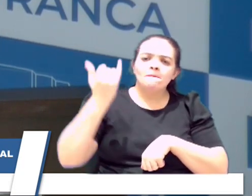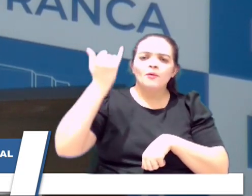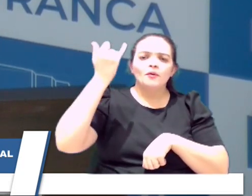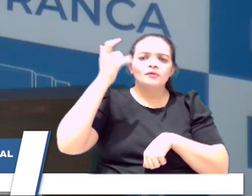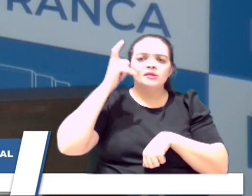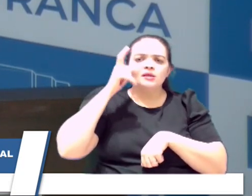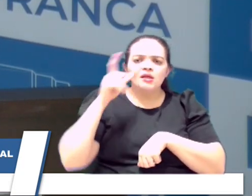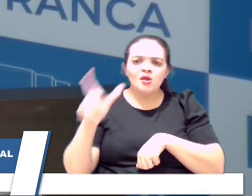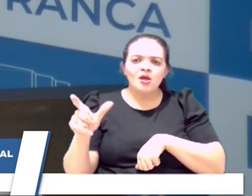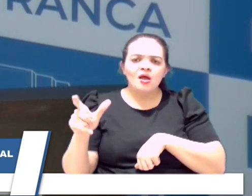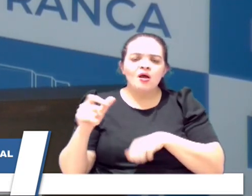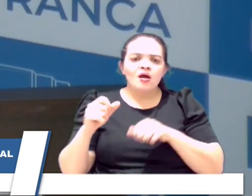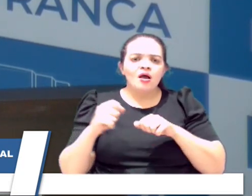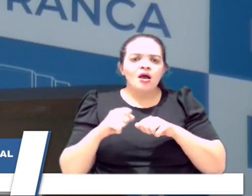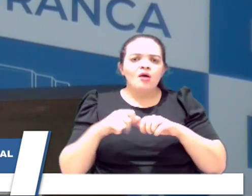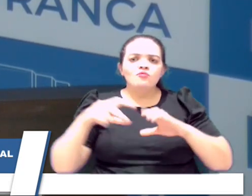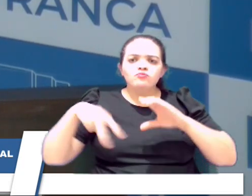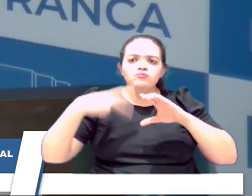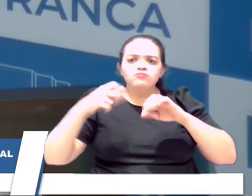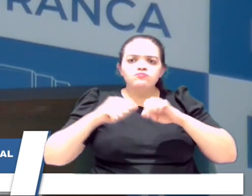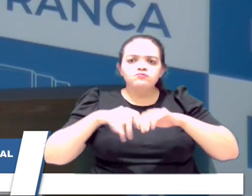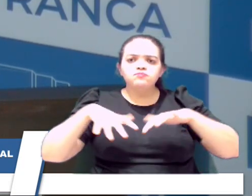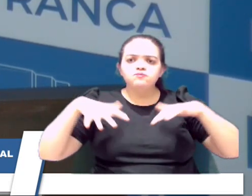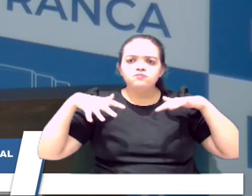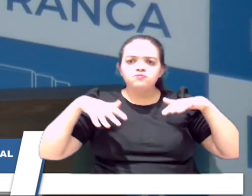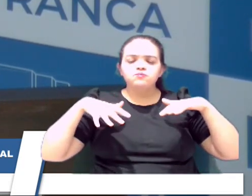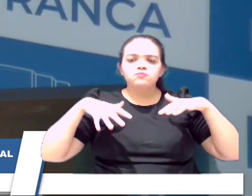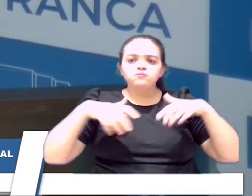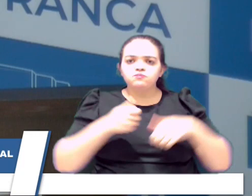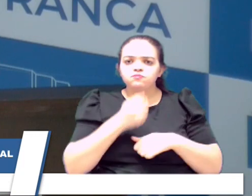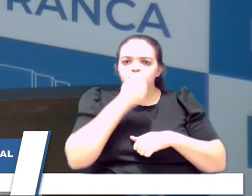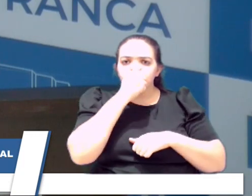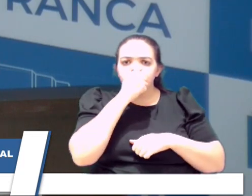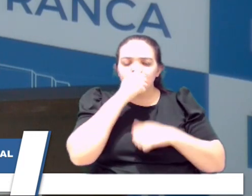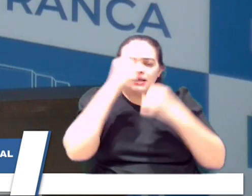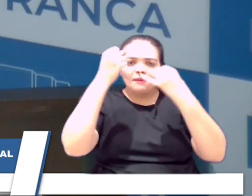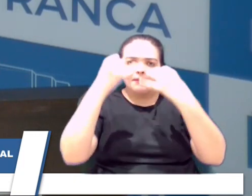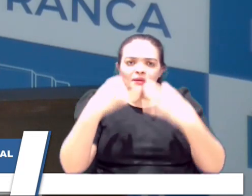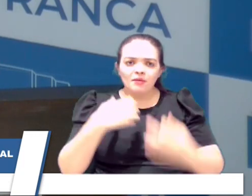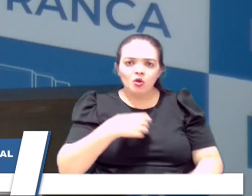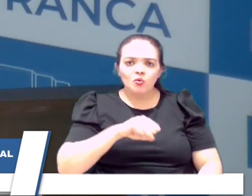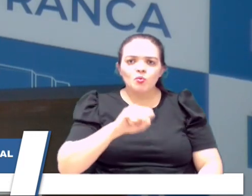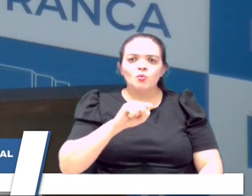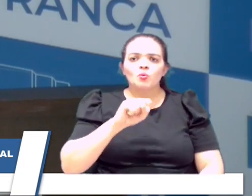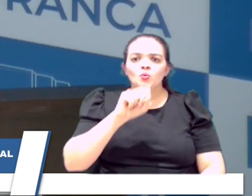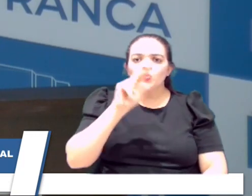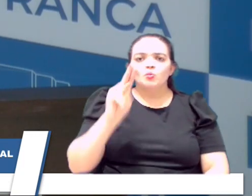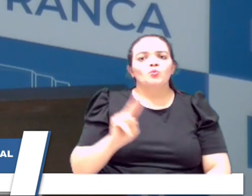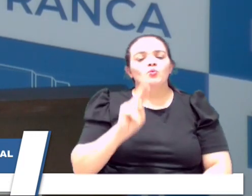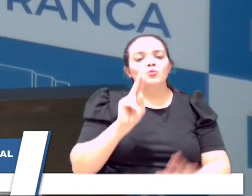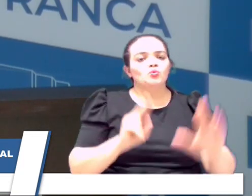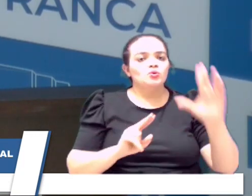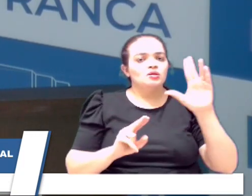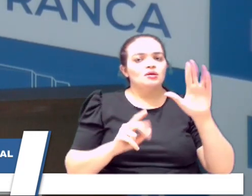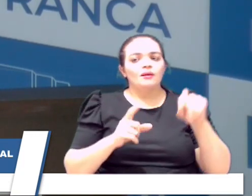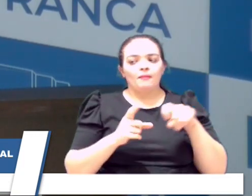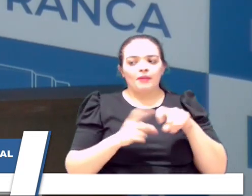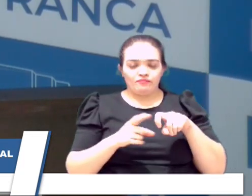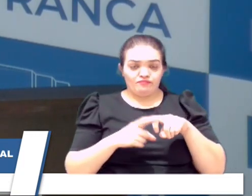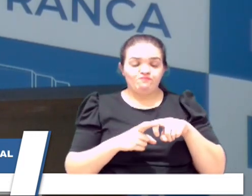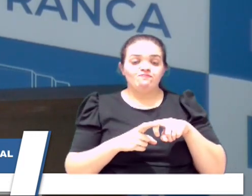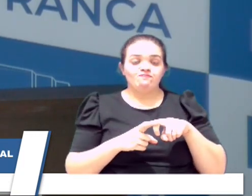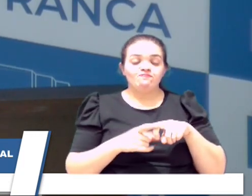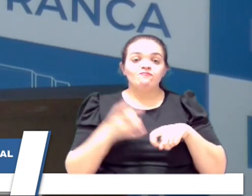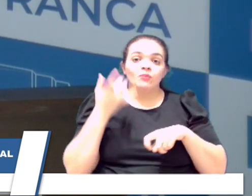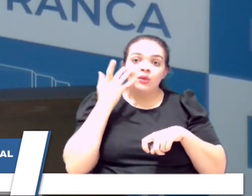encher a Câmara Municipal de Franca para conseguir falar sobre a defesa do uso da cannabis medicinal? E eu acho que isso